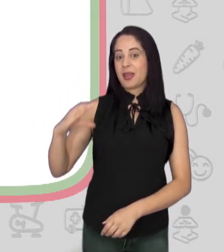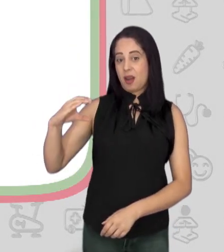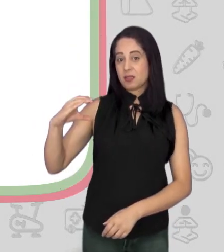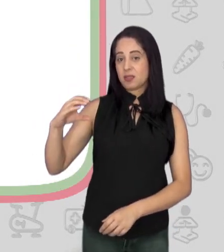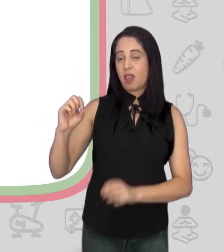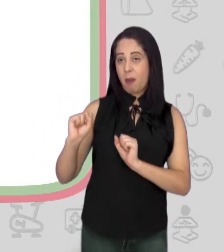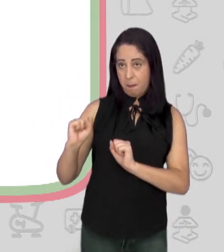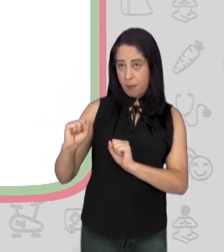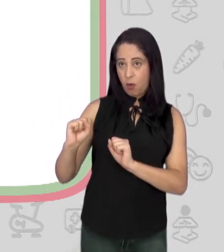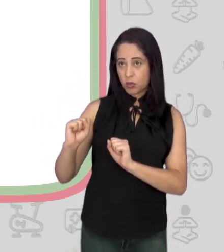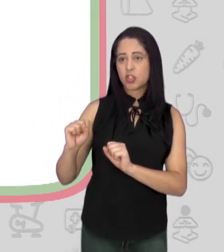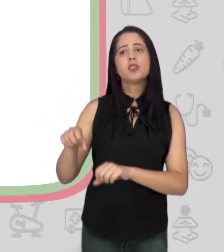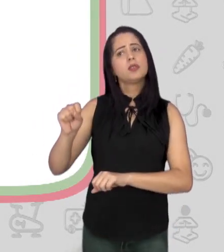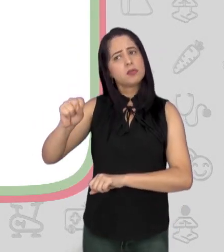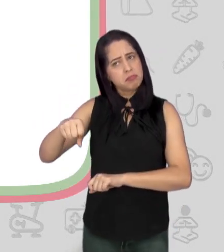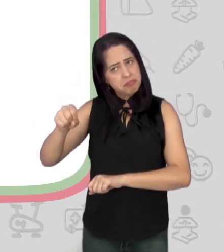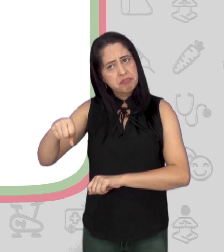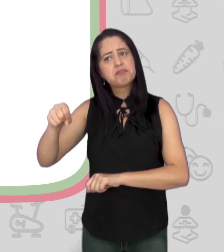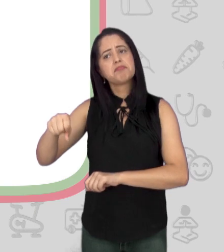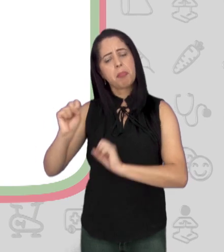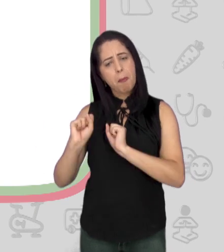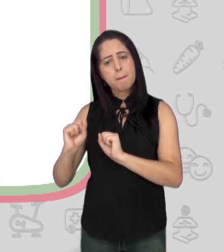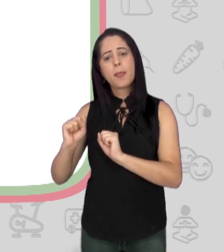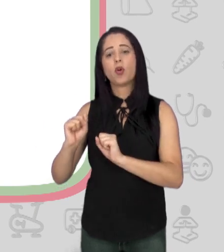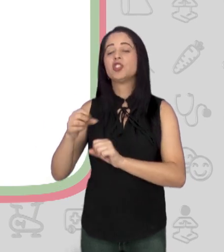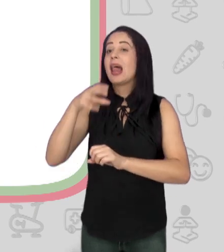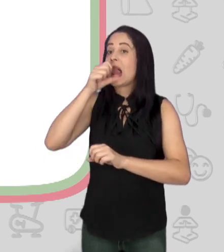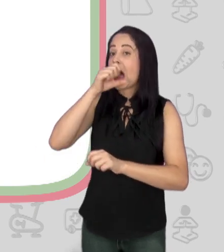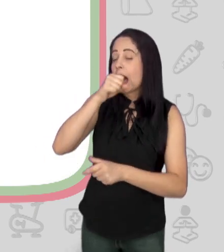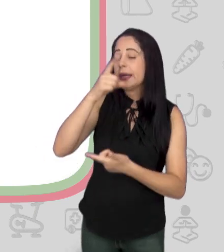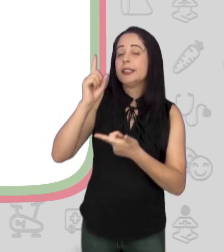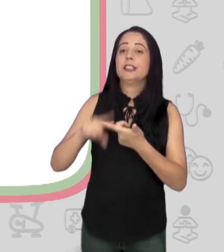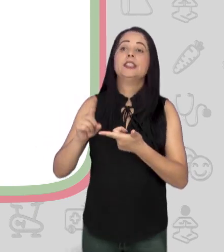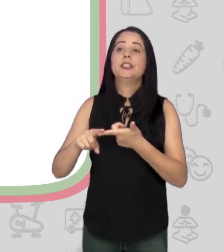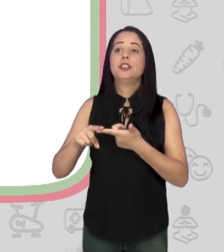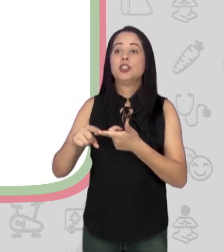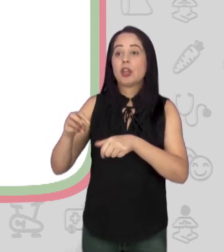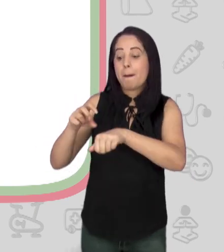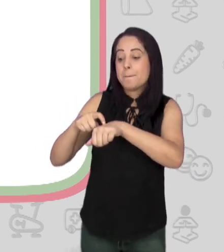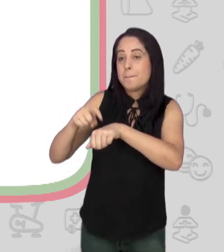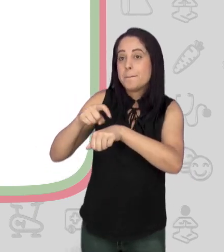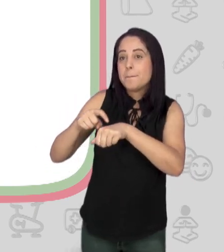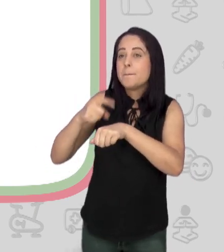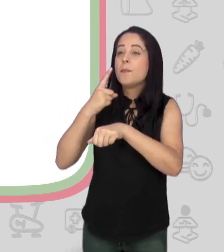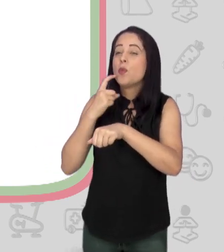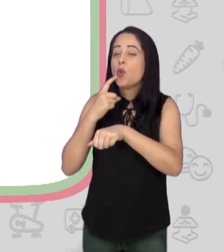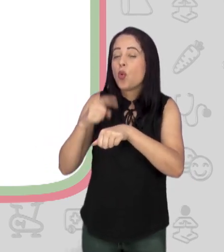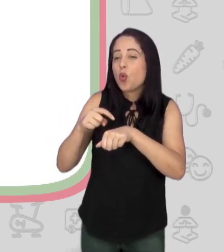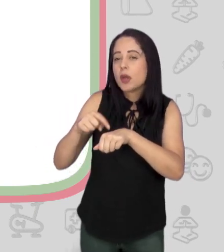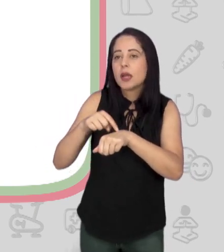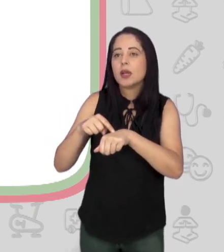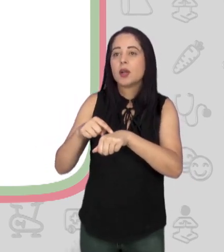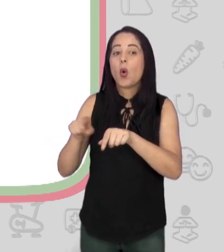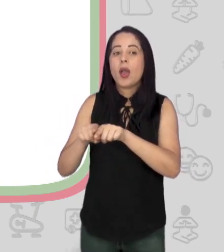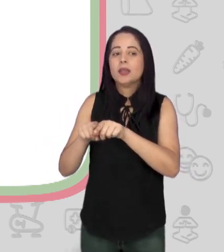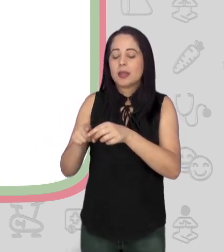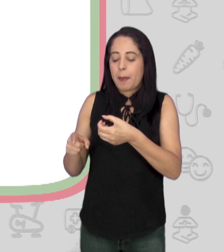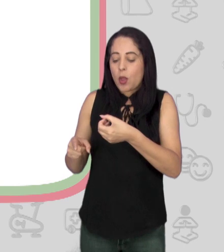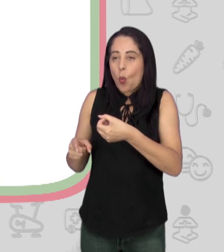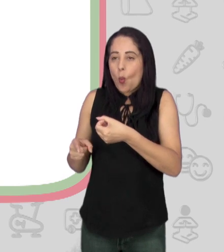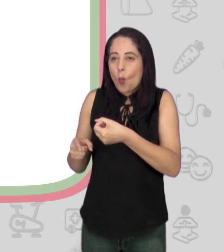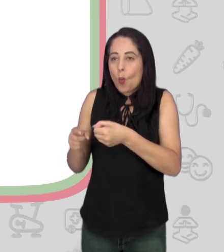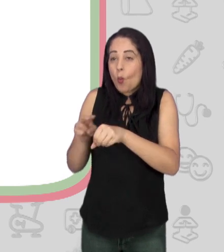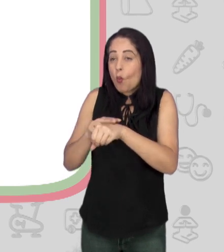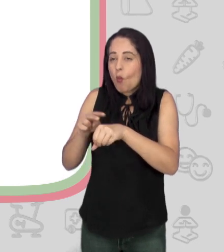gente pode tomar vitamina C ou consumir mais alimentos que contenham Que vitamina C. Laranja, Laranja, morango, a acerola é rico em vitamina C, Olha a